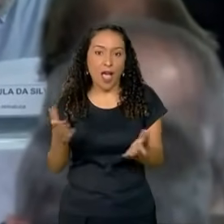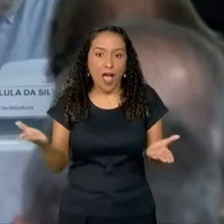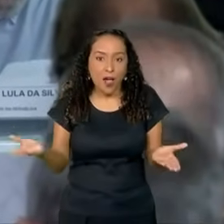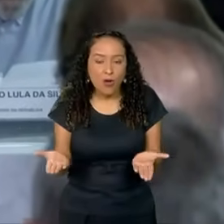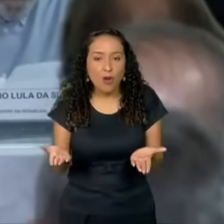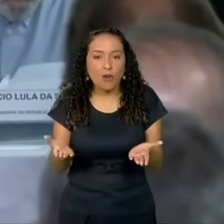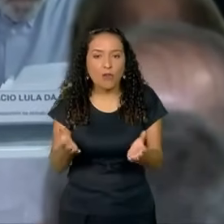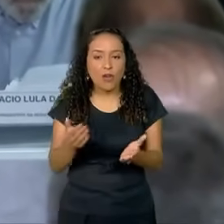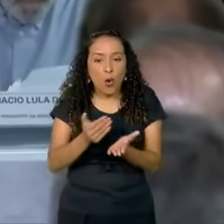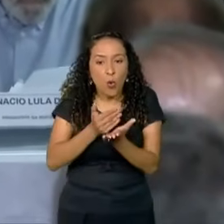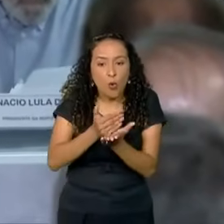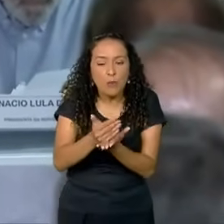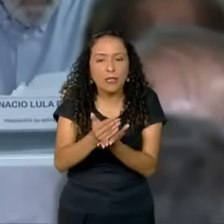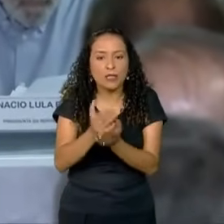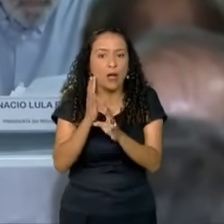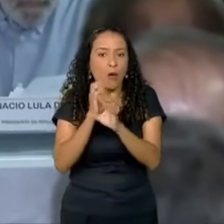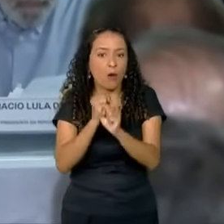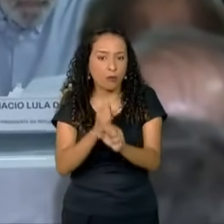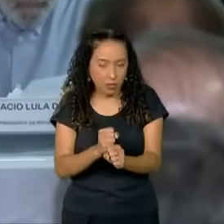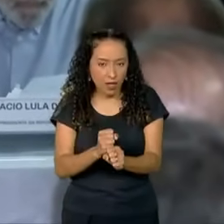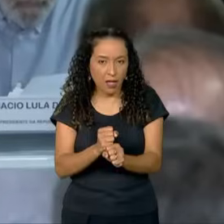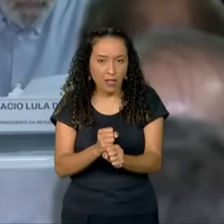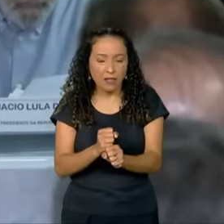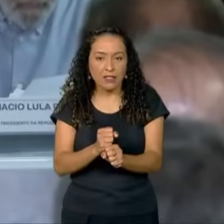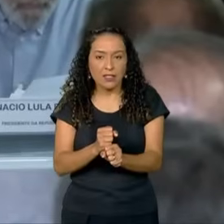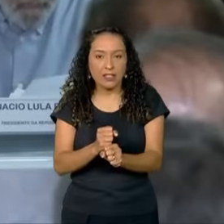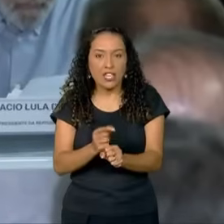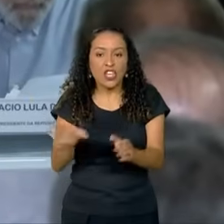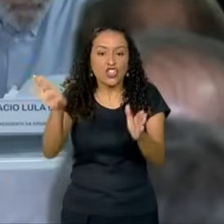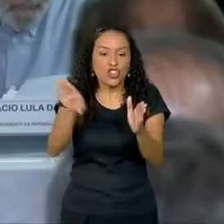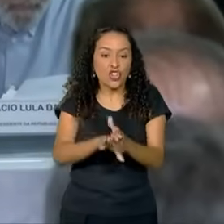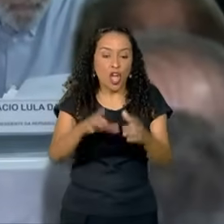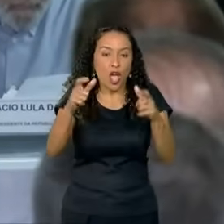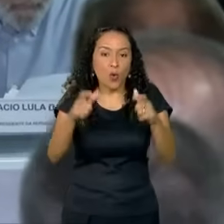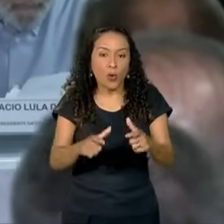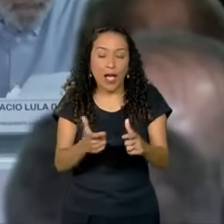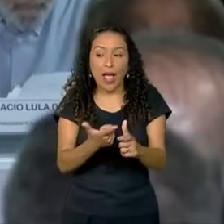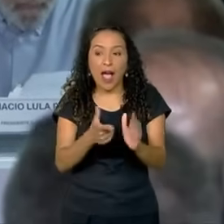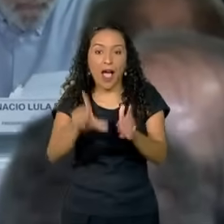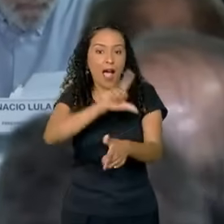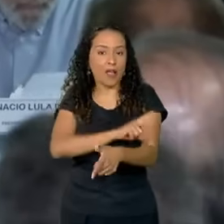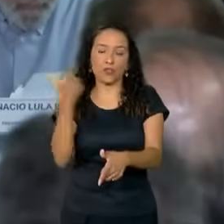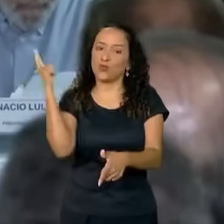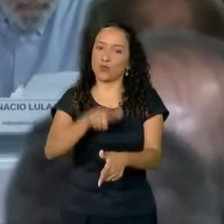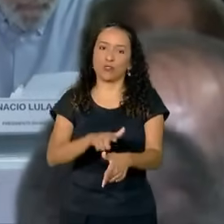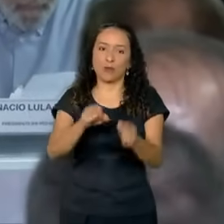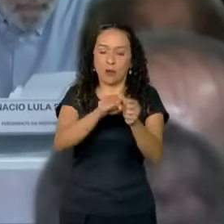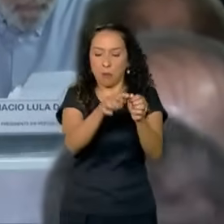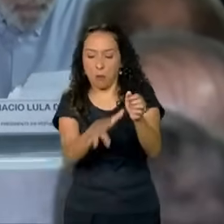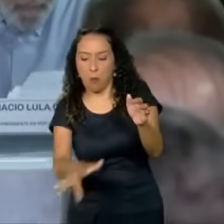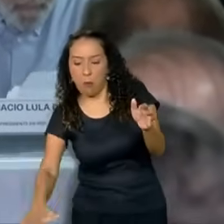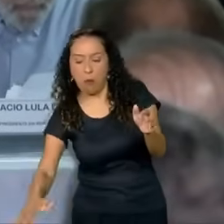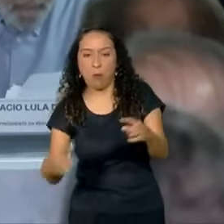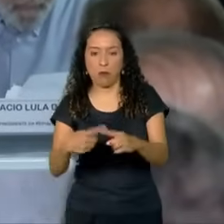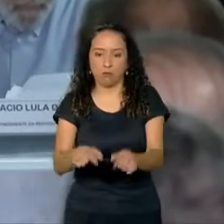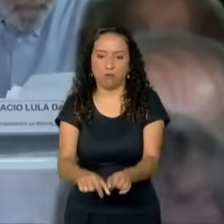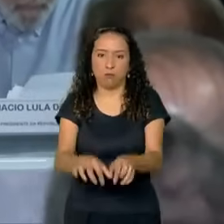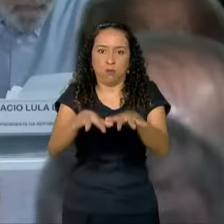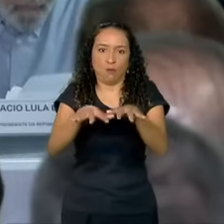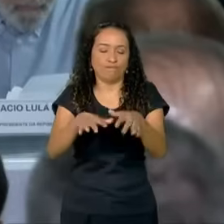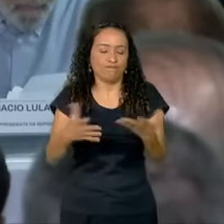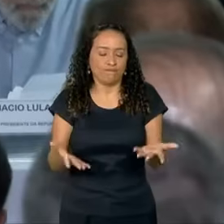nós vamos conseguir contabilizar, chegando em lugares que estavam inacessíveis por deslizamento, localidades submersas. A gente